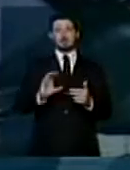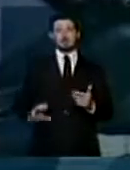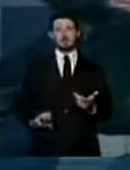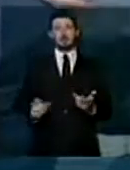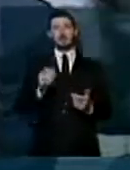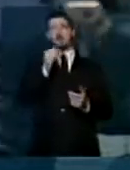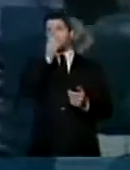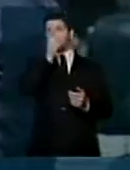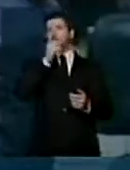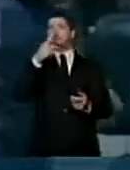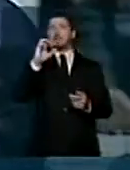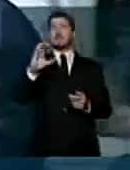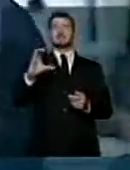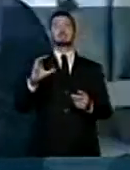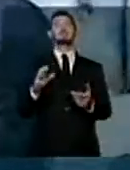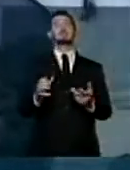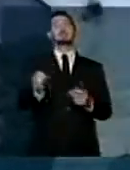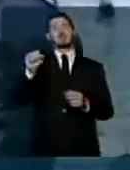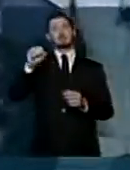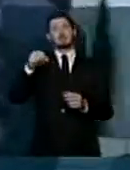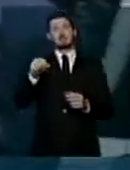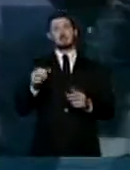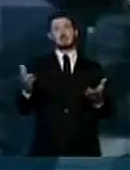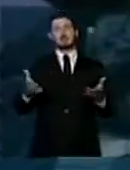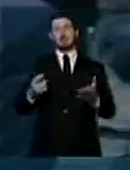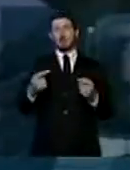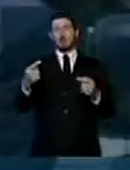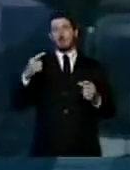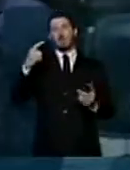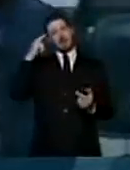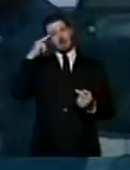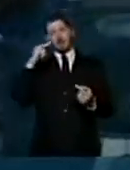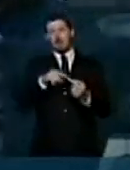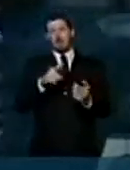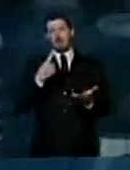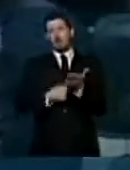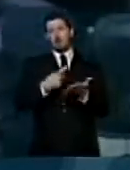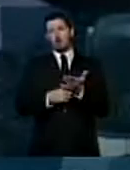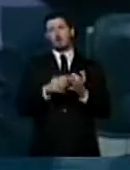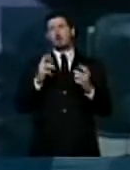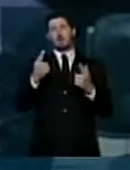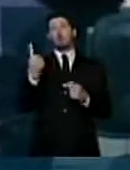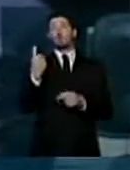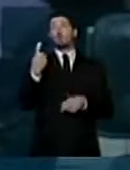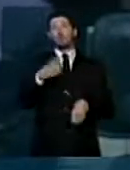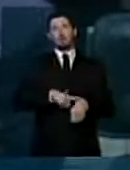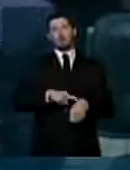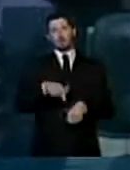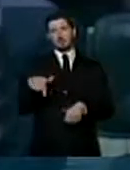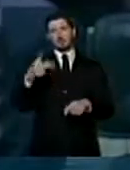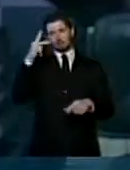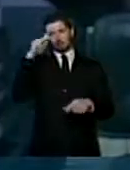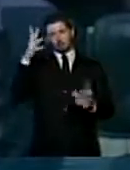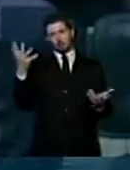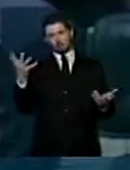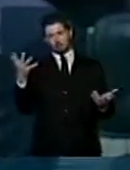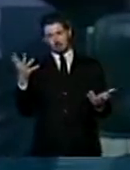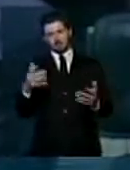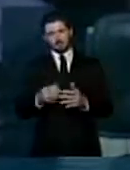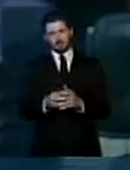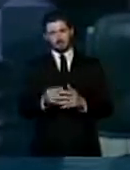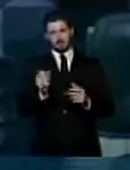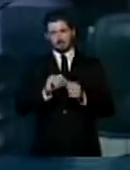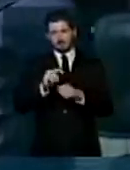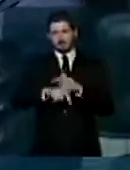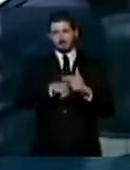PSC compartilha desse momento único da história política do nosso país, do Brasil e deste parlamento, que cumpre